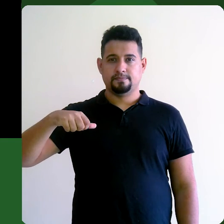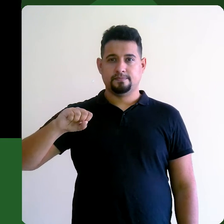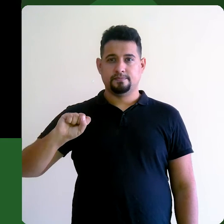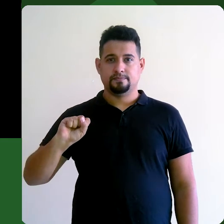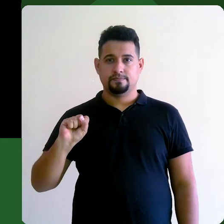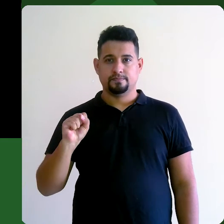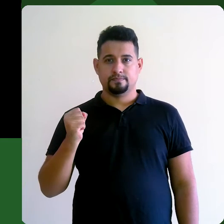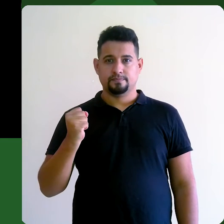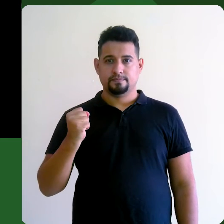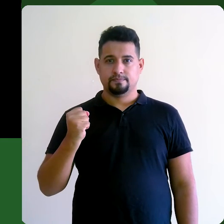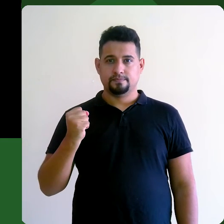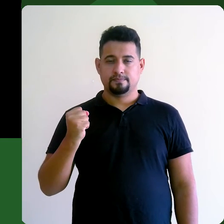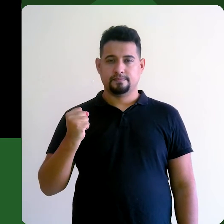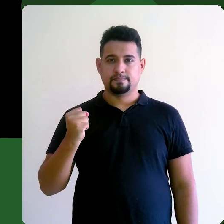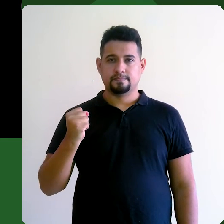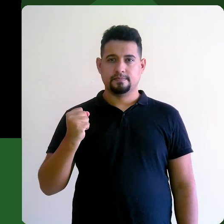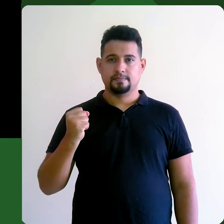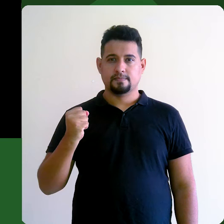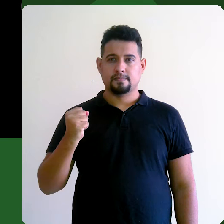7,